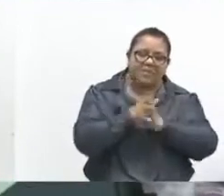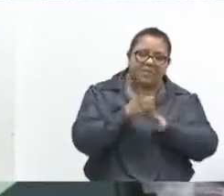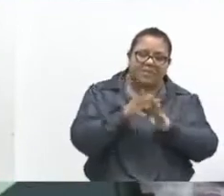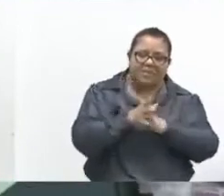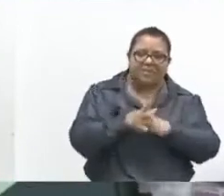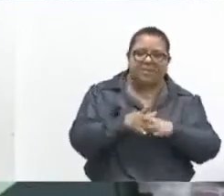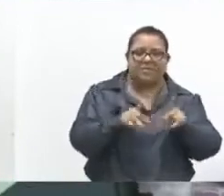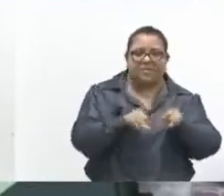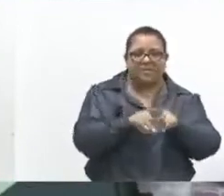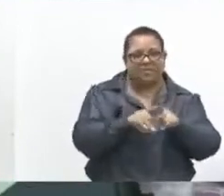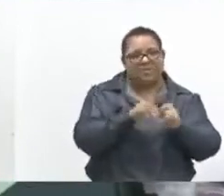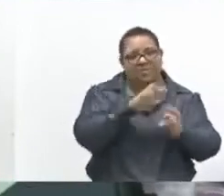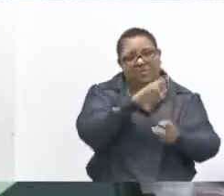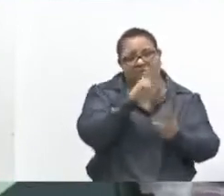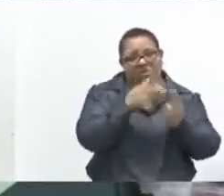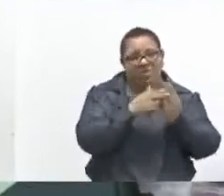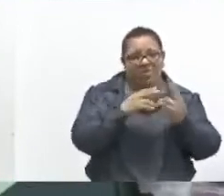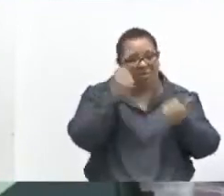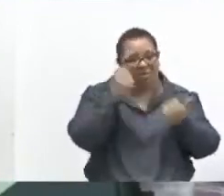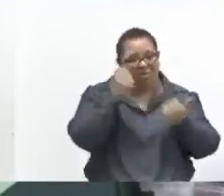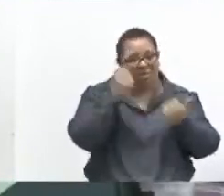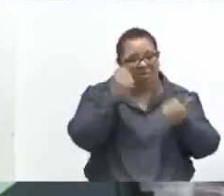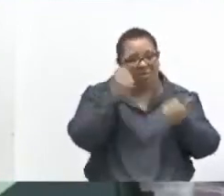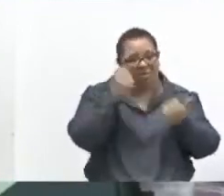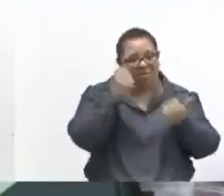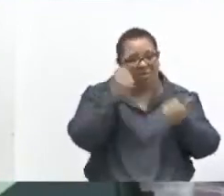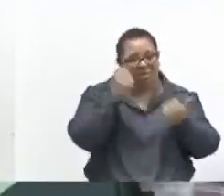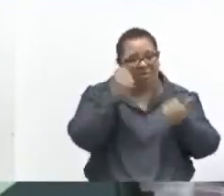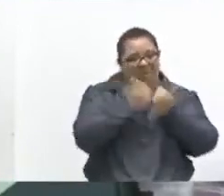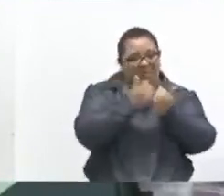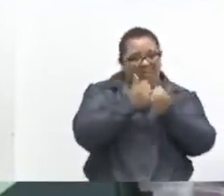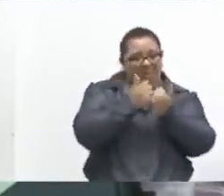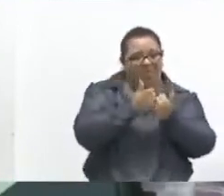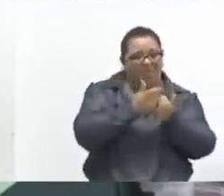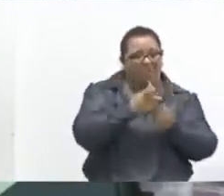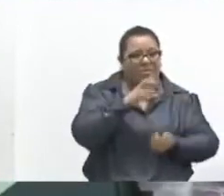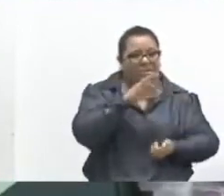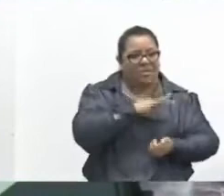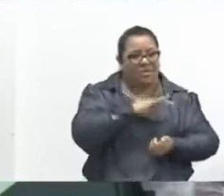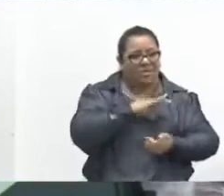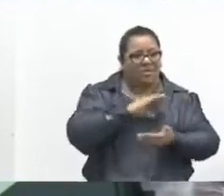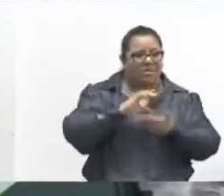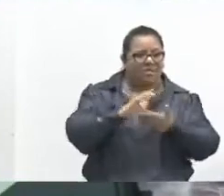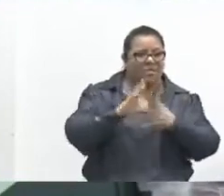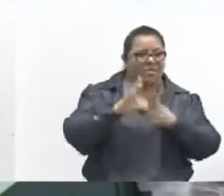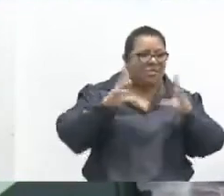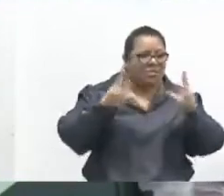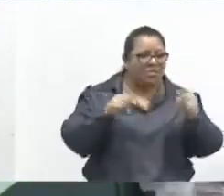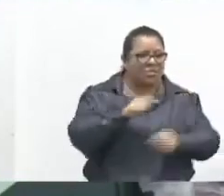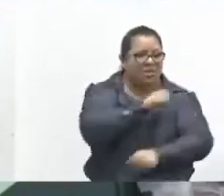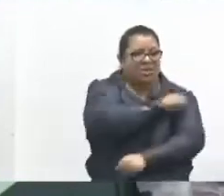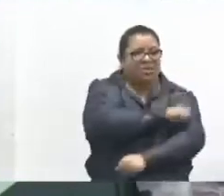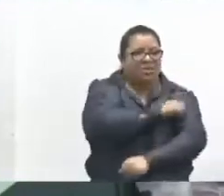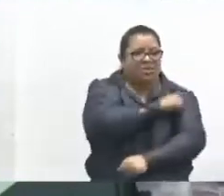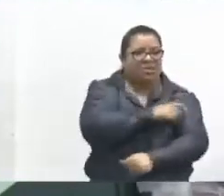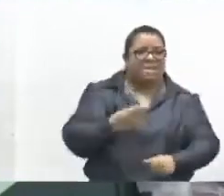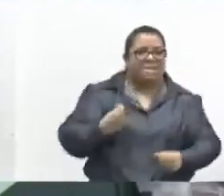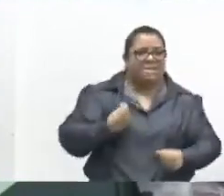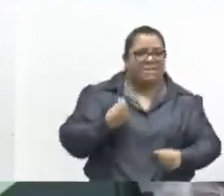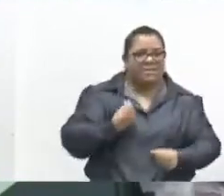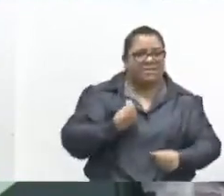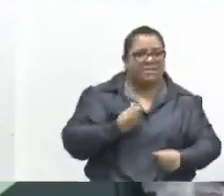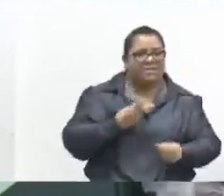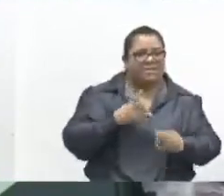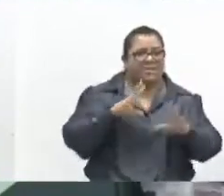mas através da UNEMAT a Comissão de Auxílios e Bolsas, também que isso deve ser fomentado. A gente tem que ter estudantes na participação e na análise